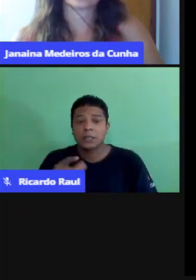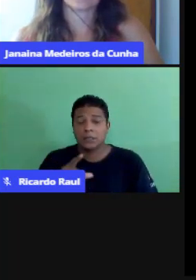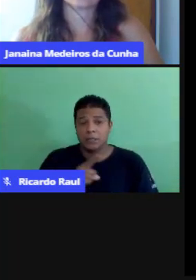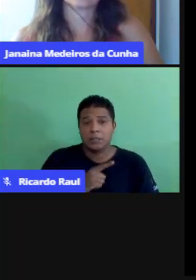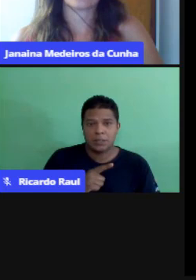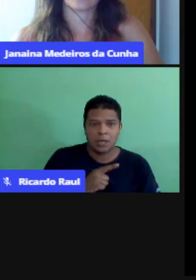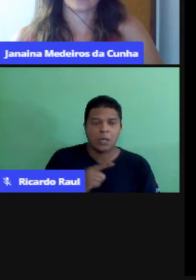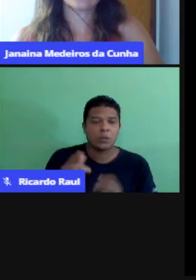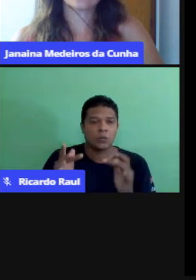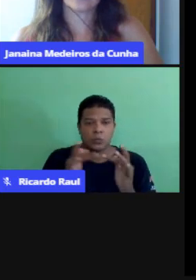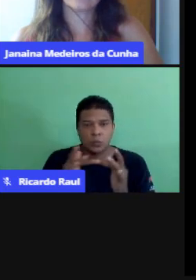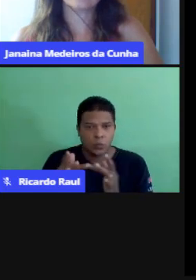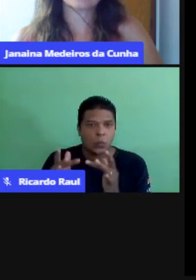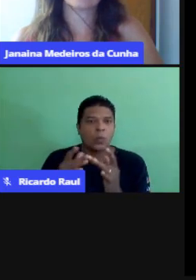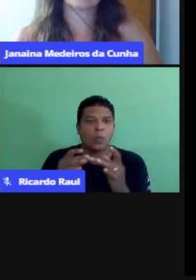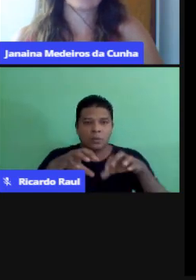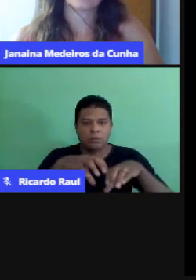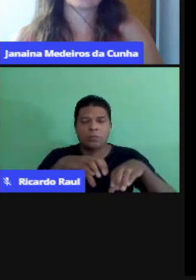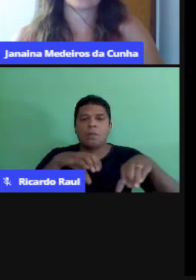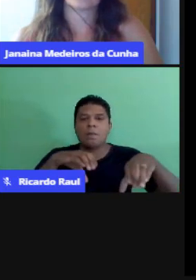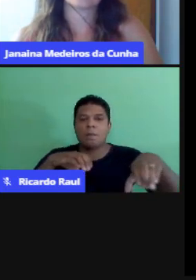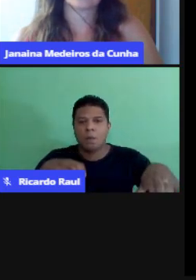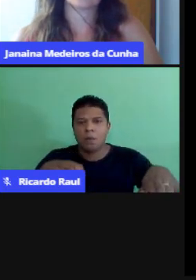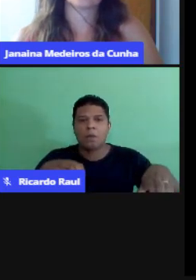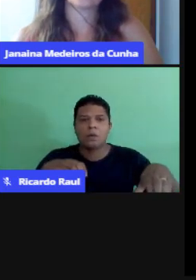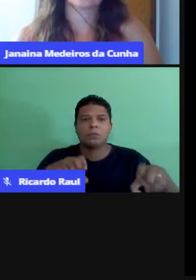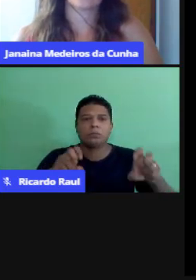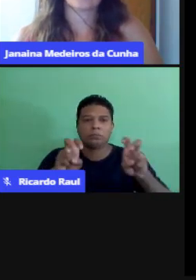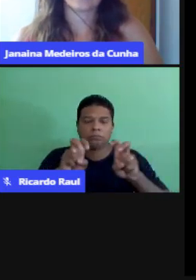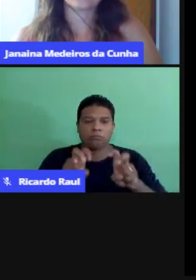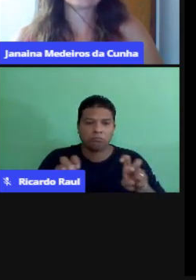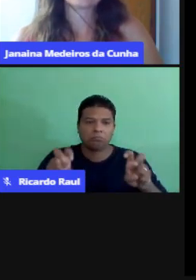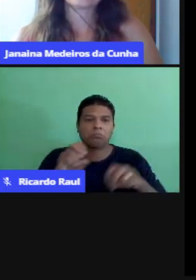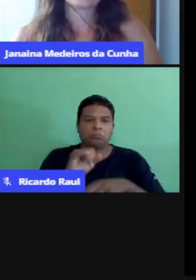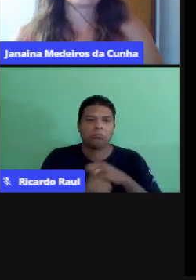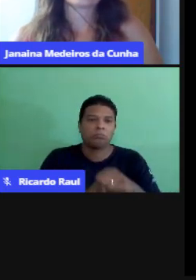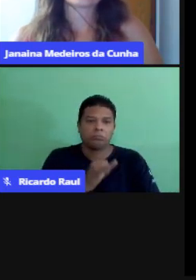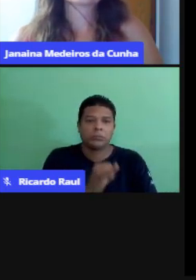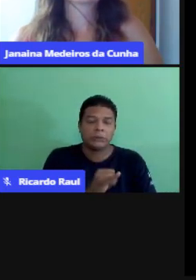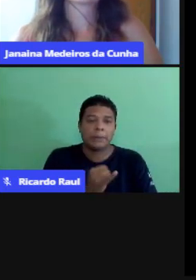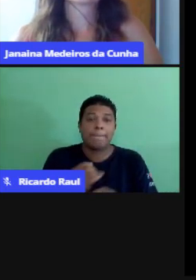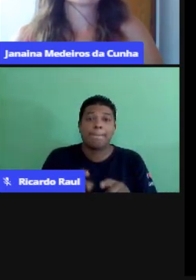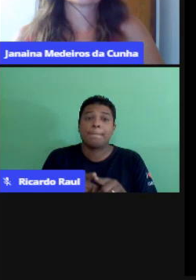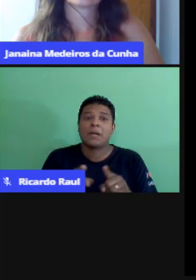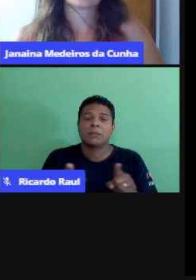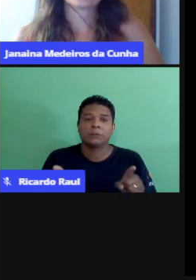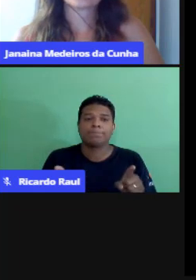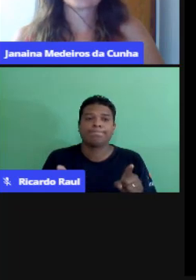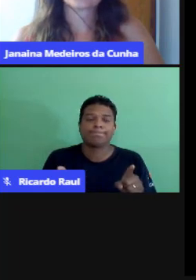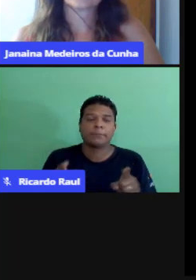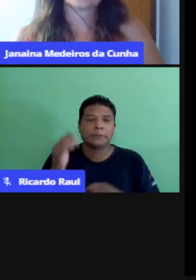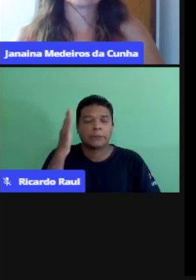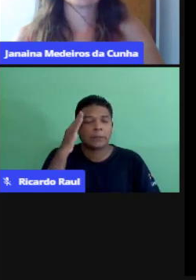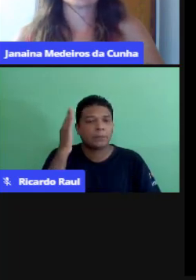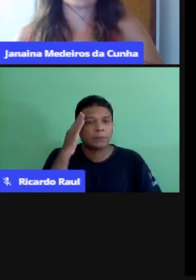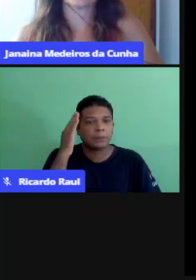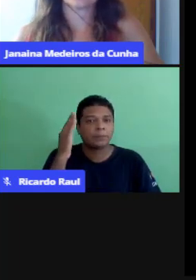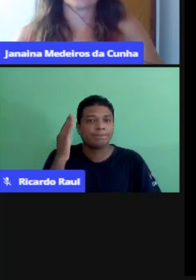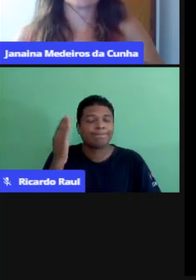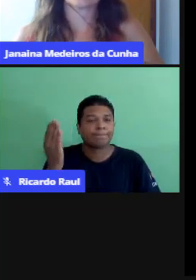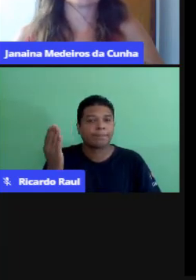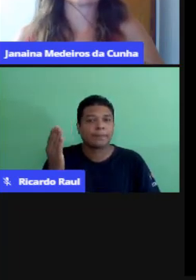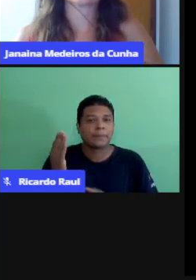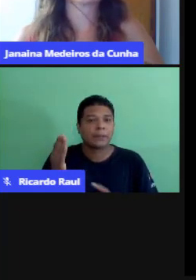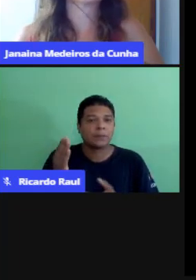esse contato remoto, né? Esse contato online, mas nós sabemos que às vezes tem